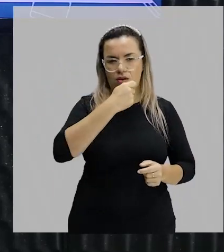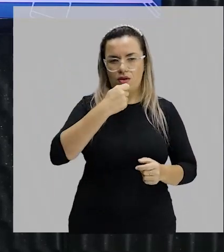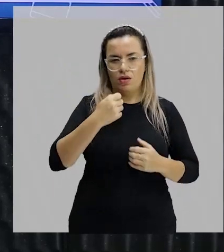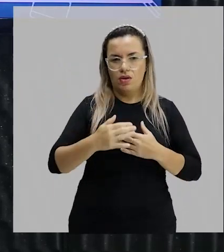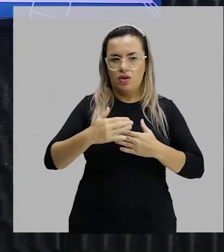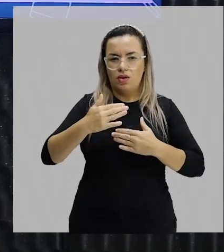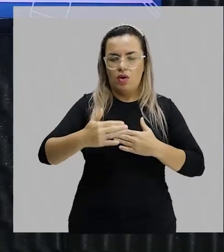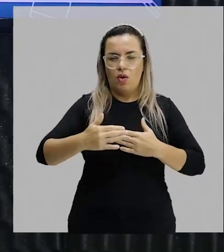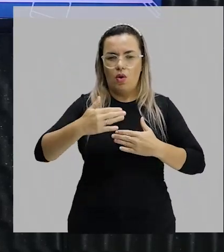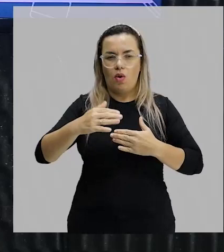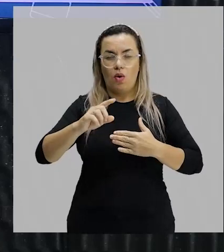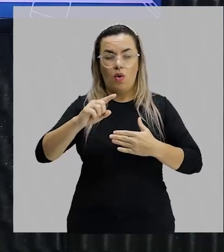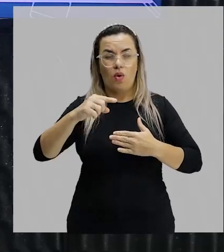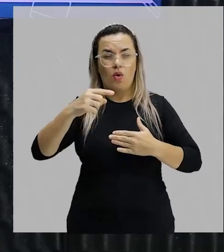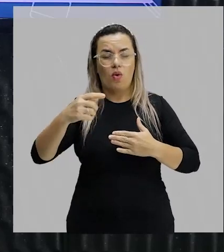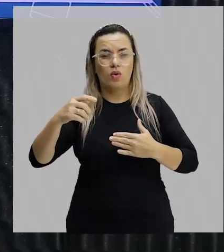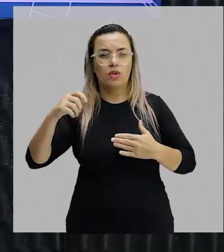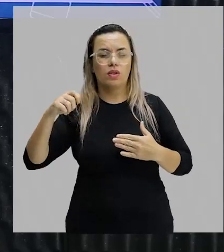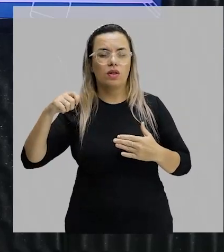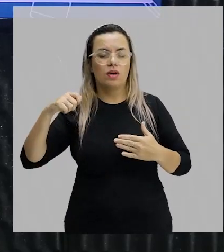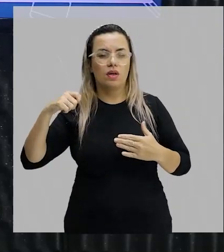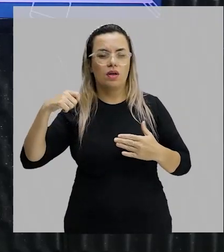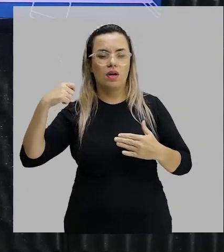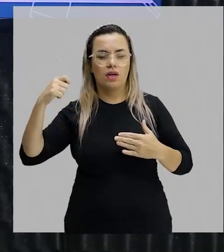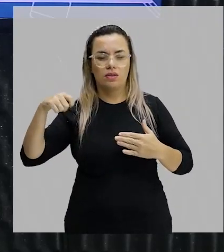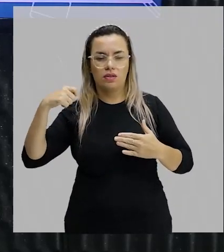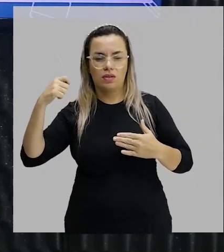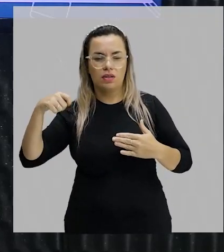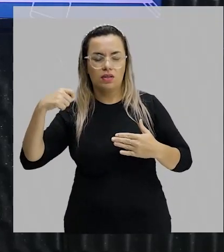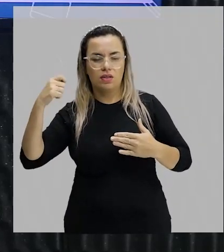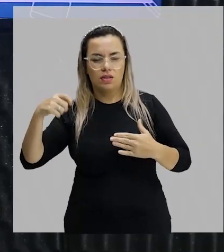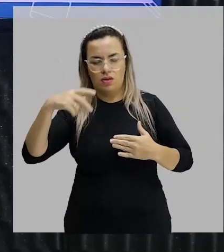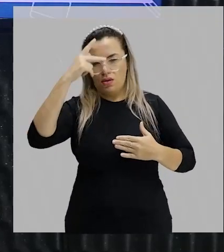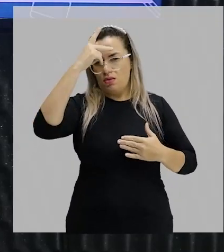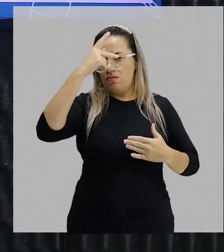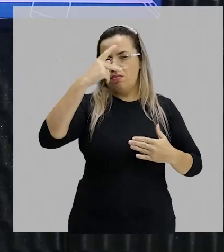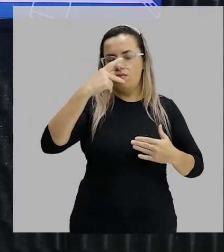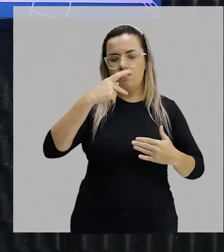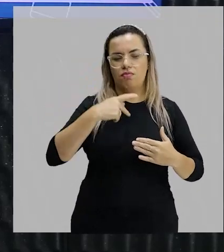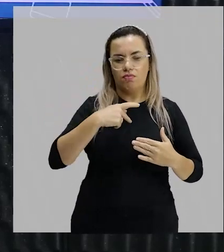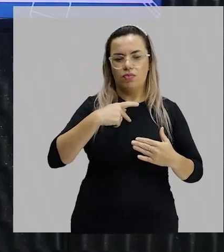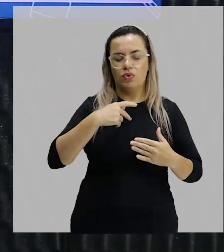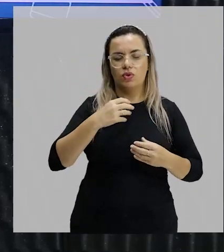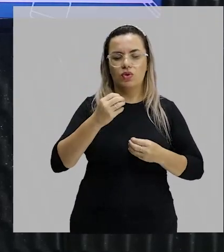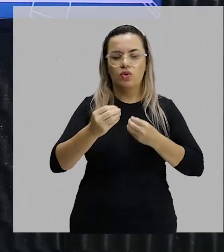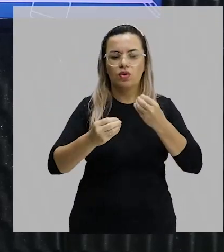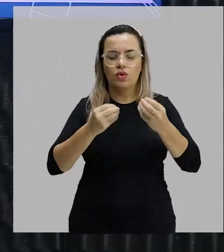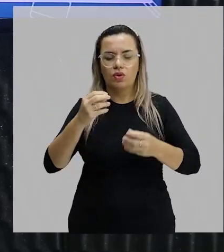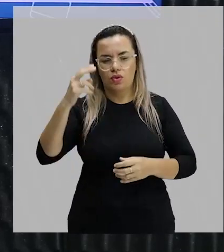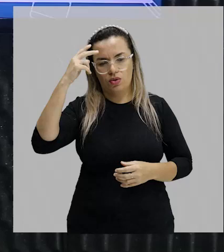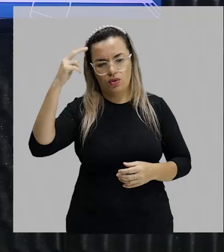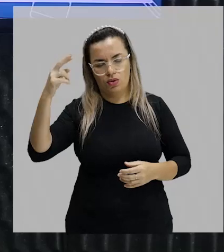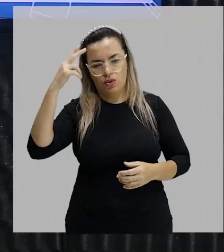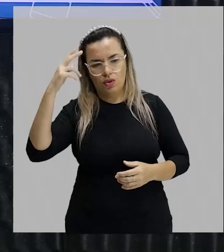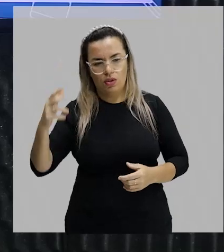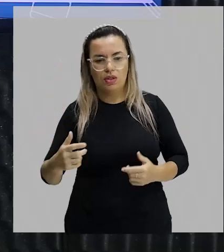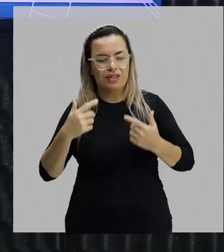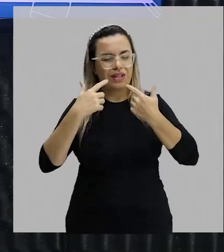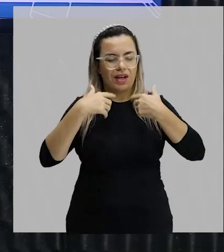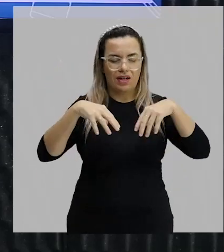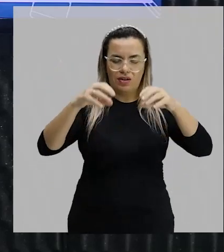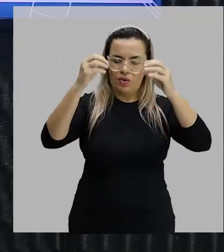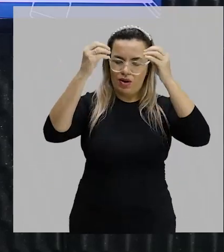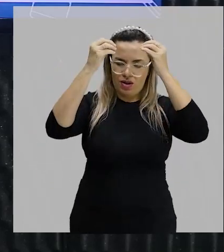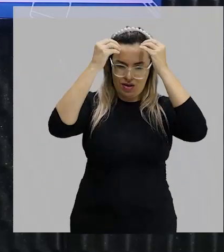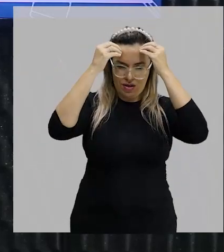personagem. Para quem trabalha com teatro, quem trabalha com uma personagem, seja na linguagem teatral, ou seja na linguagem do cinema e